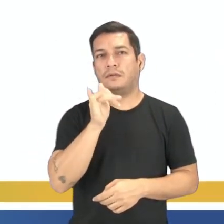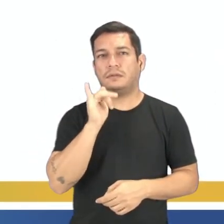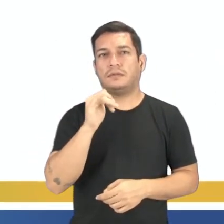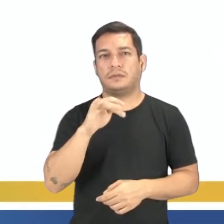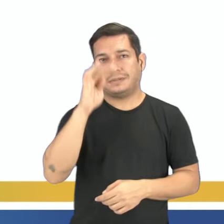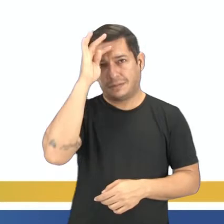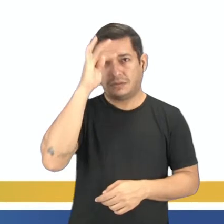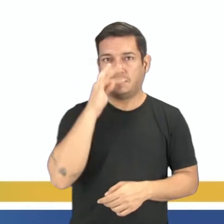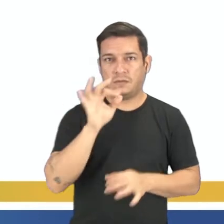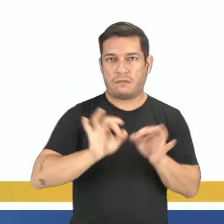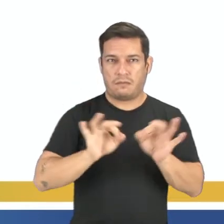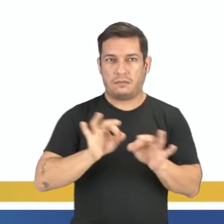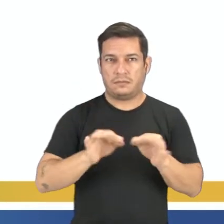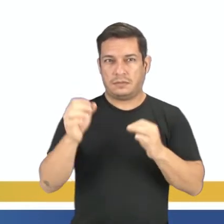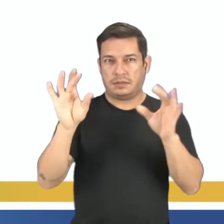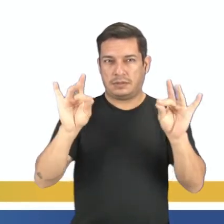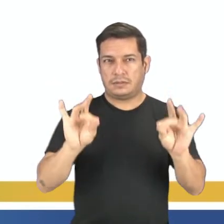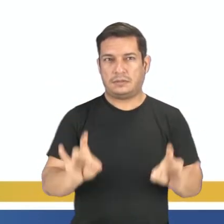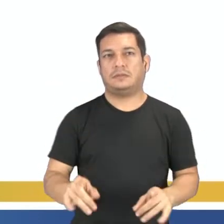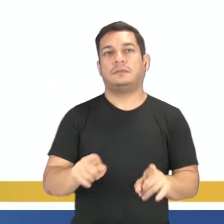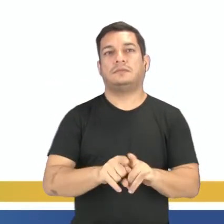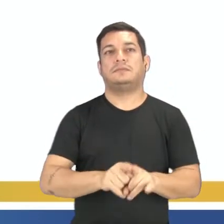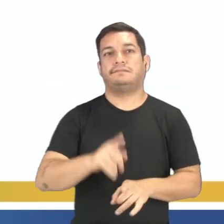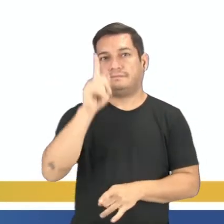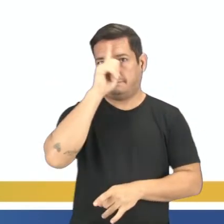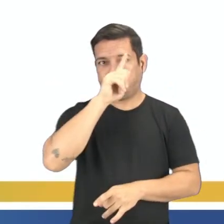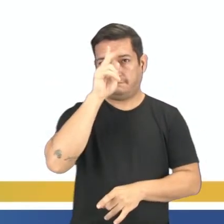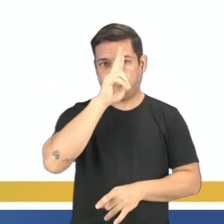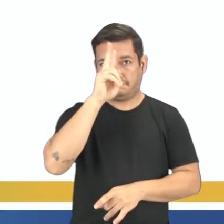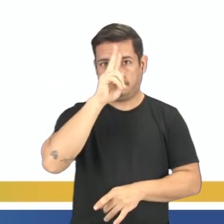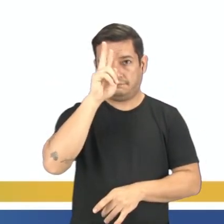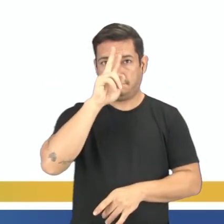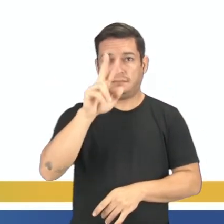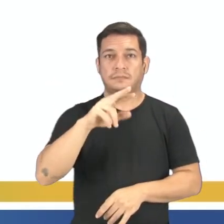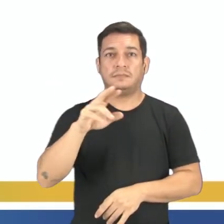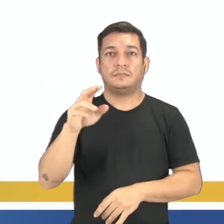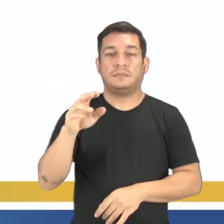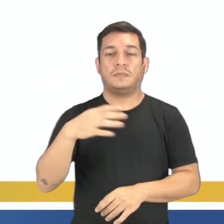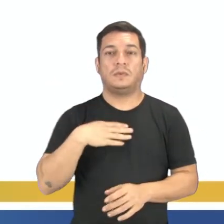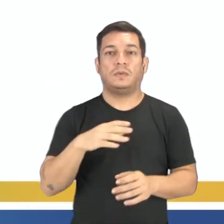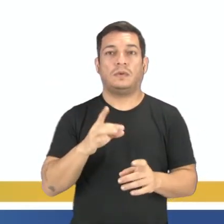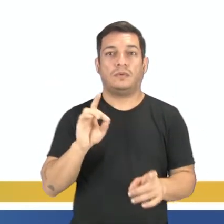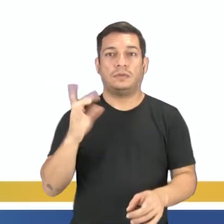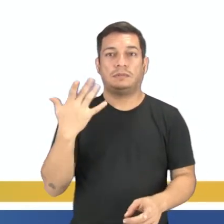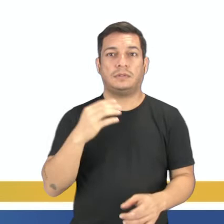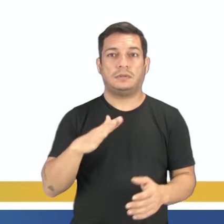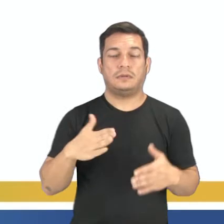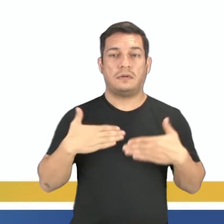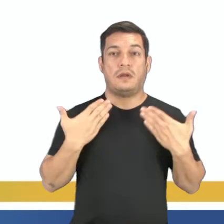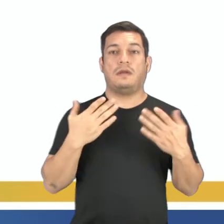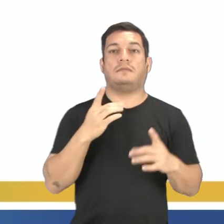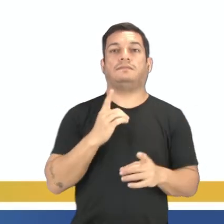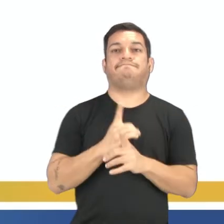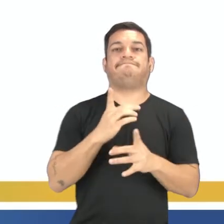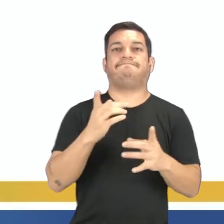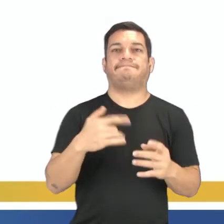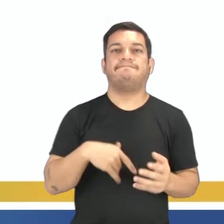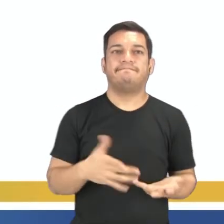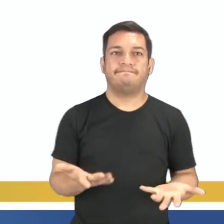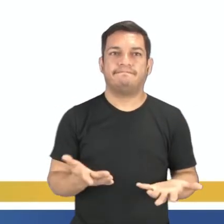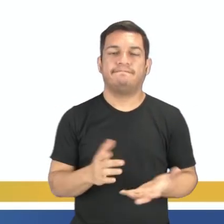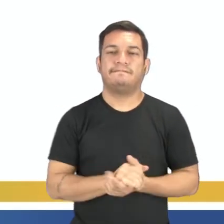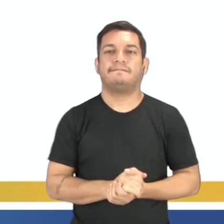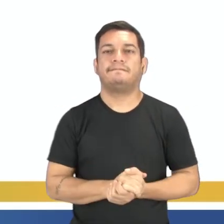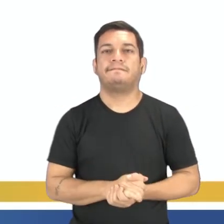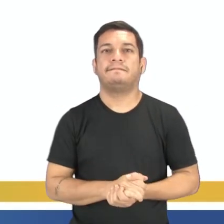tradicional com estrutura bem definida, conduzindo a história para um clímax inesperado, o chamado elemento surpresa?